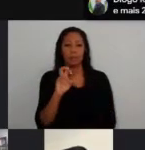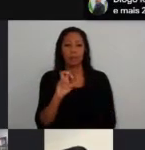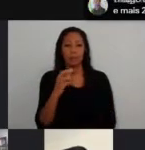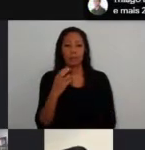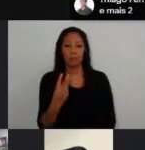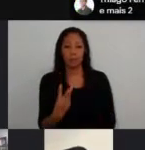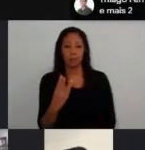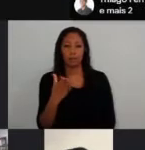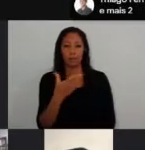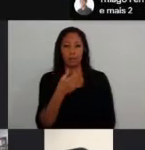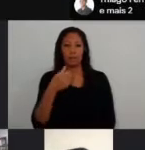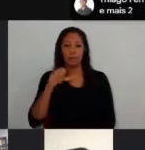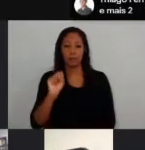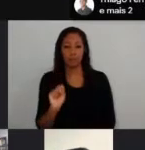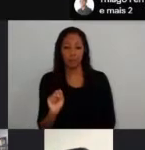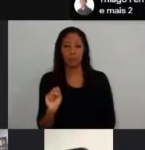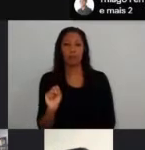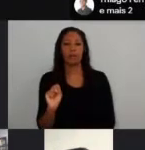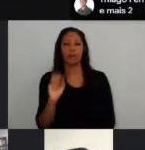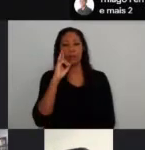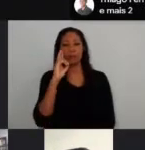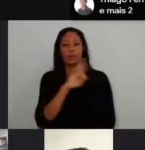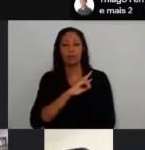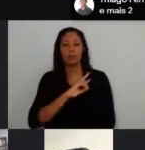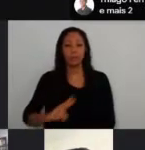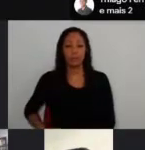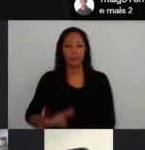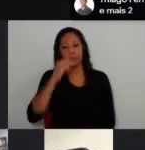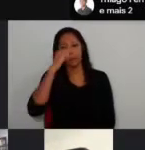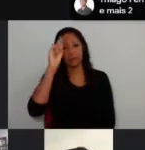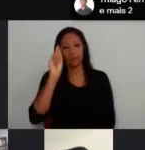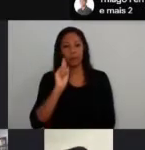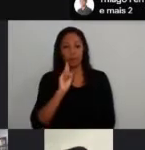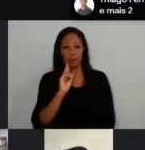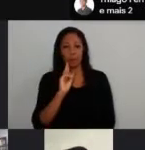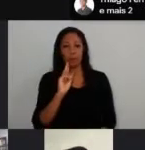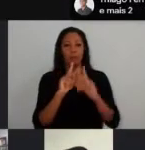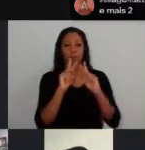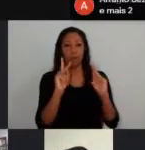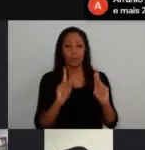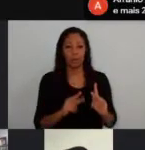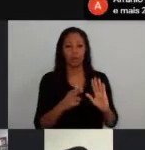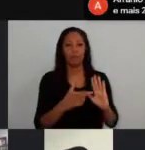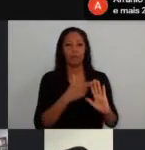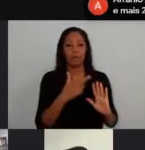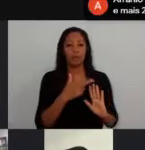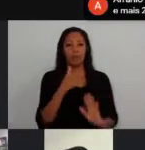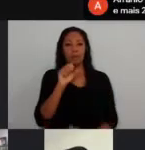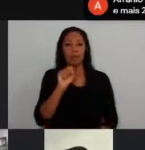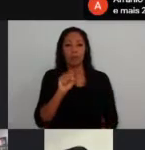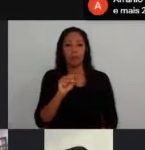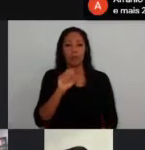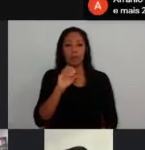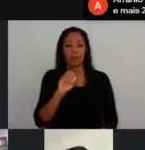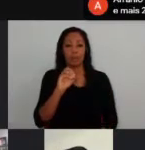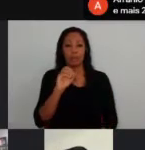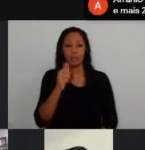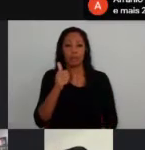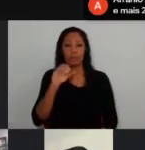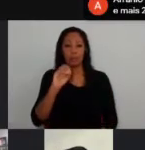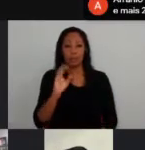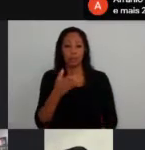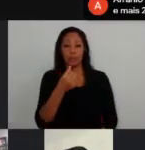053/2018, Poder Legislativo Municipal, vereadora Raimunda Nilo. Projeto de resolução número 010/2018, Poder Legislativo Municipal, mesa